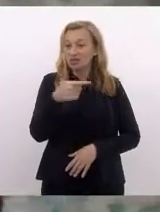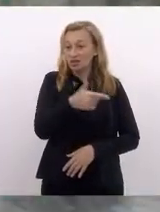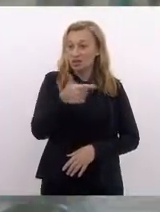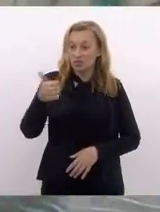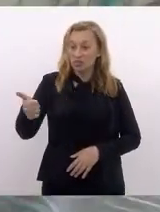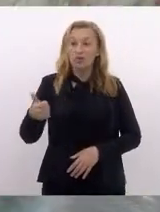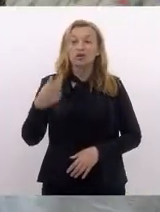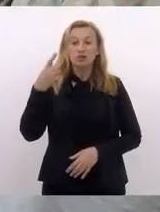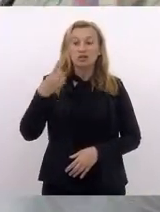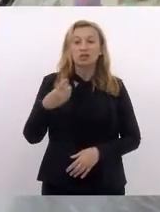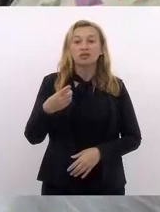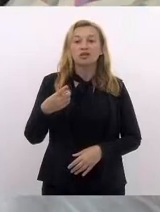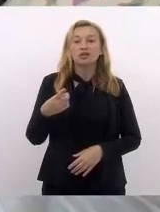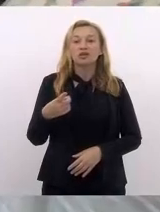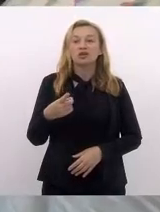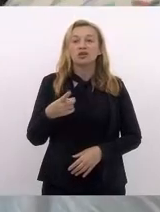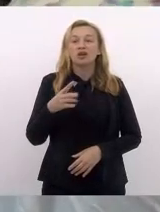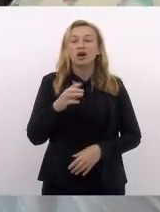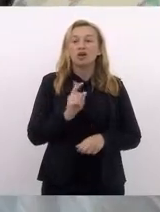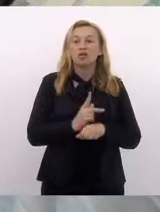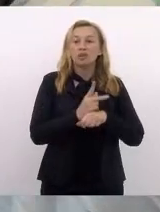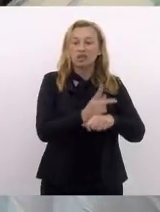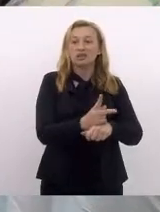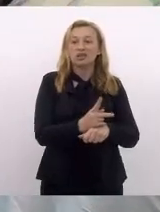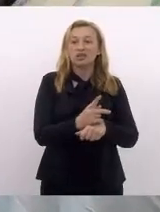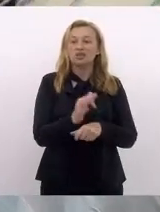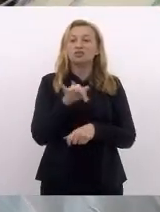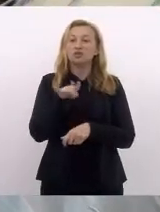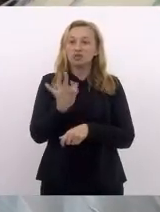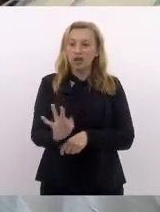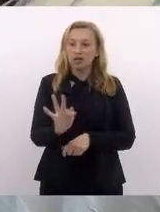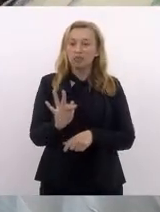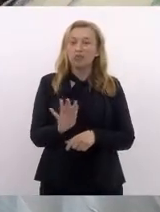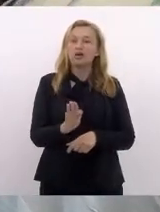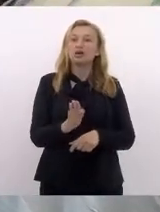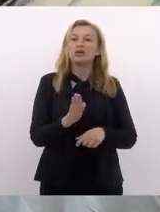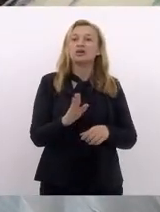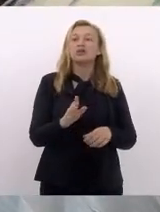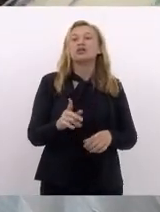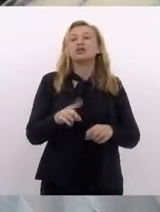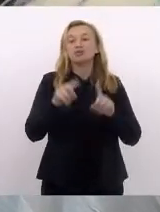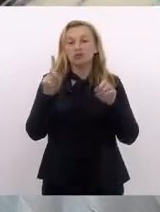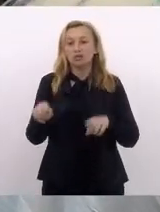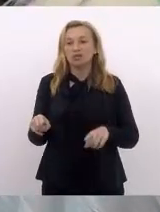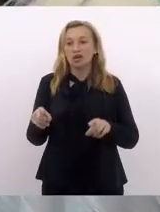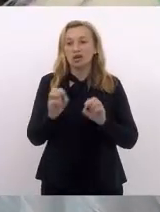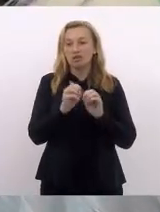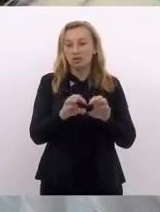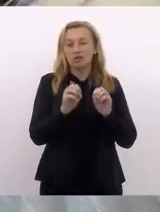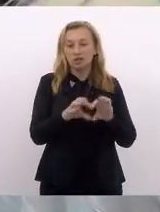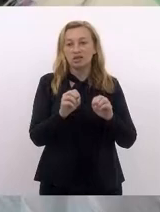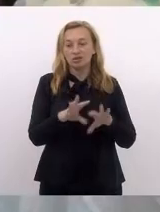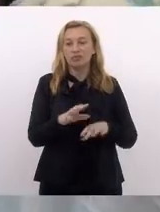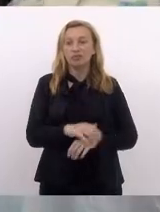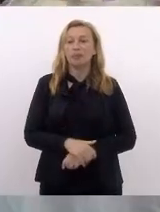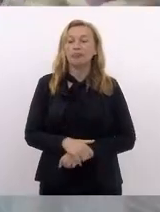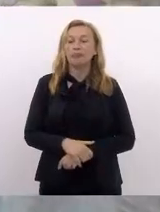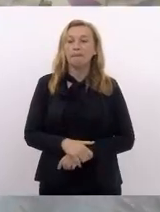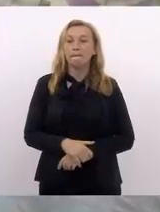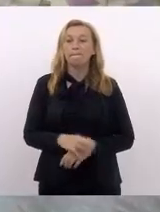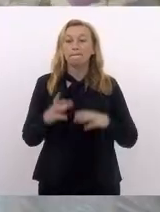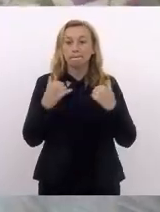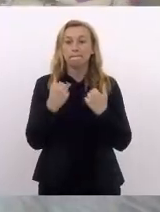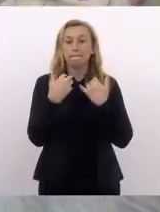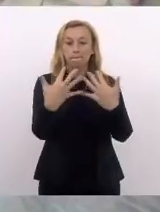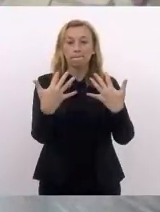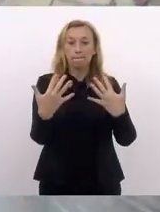que dispõe sobre a concessão do abono fundeb aos profissionais da rede pública estadual de ensino na forma que especifica a gente